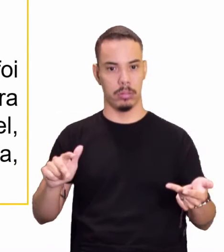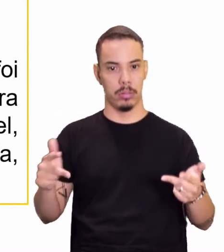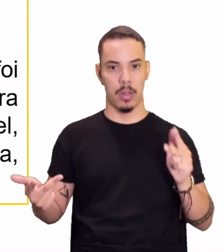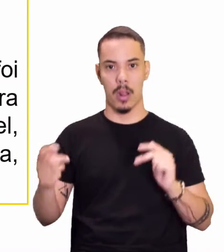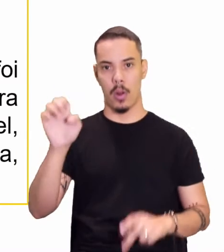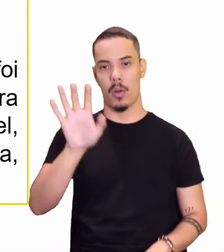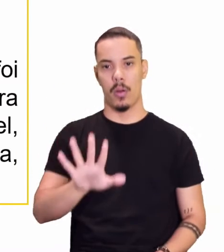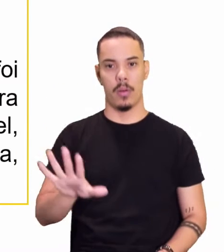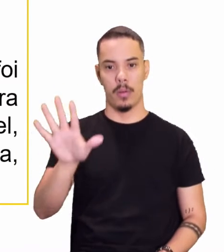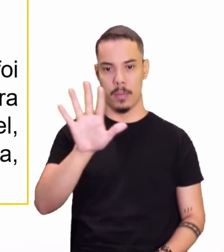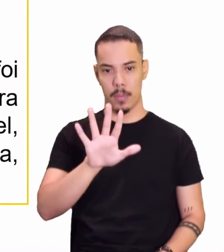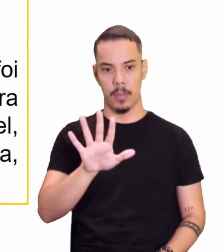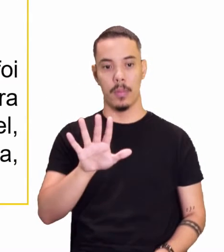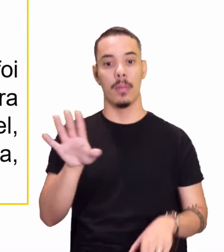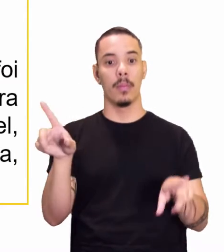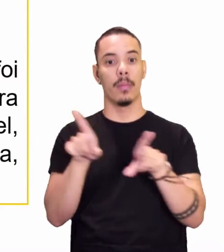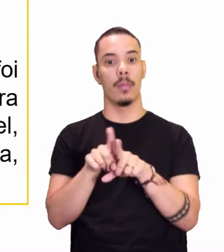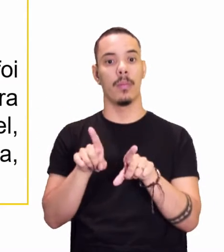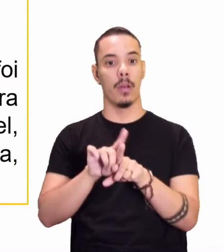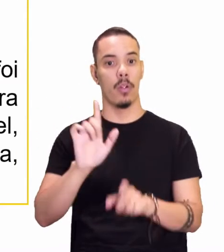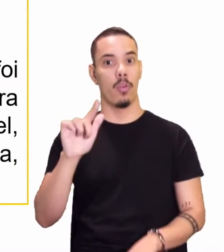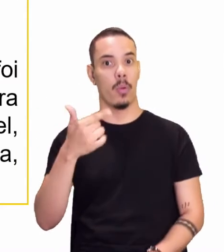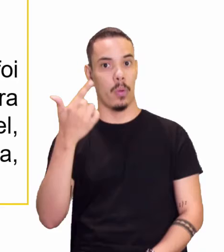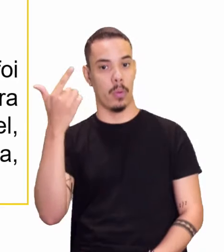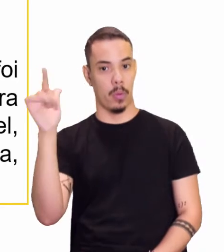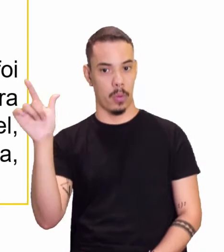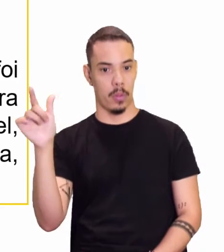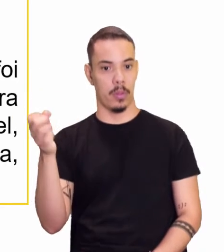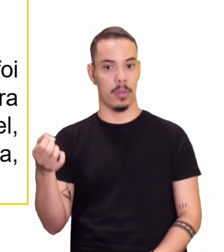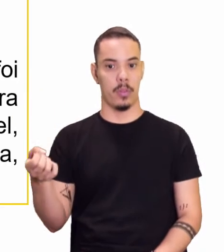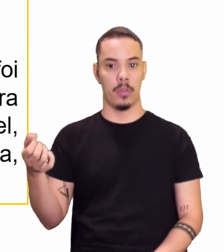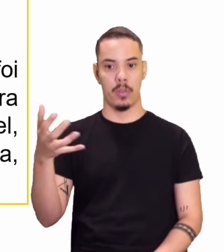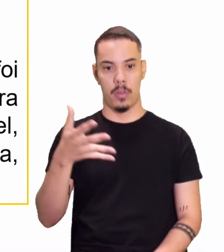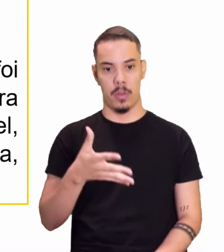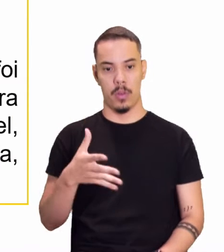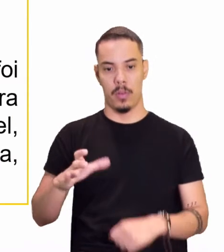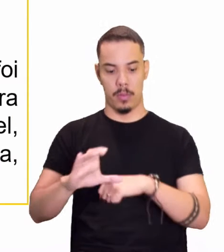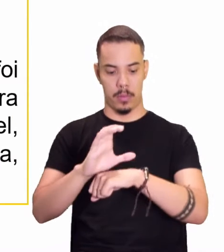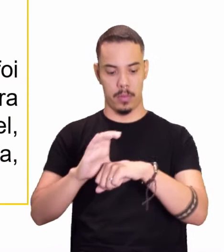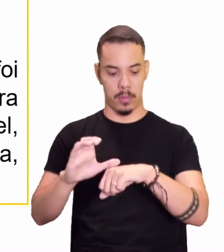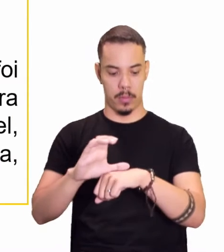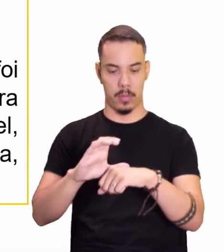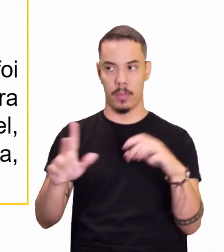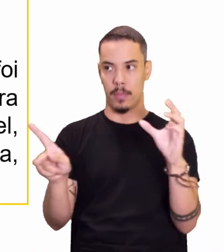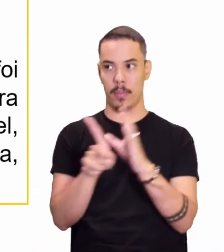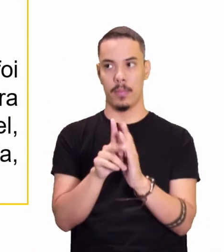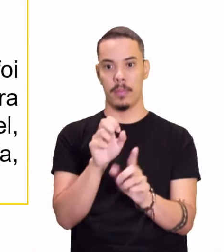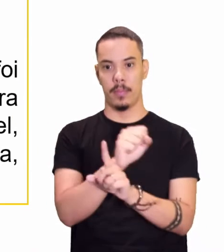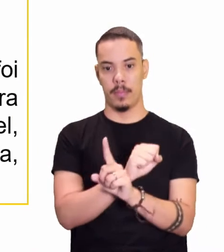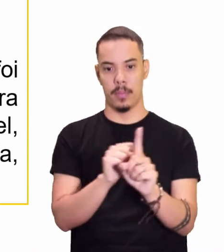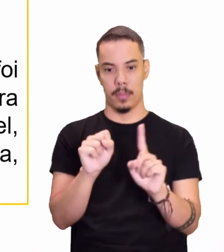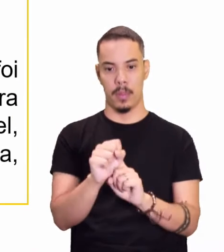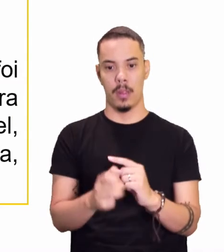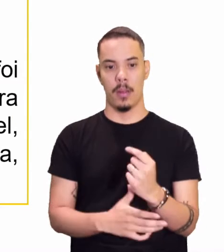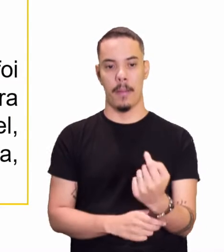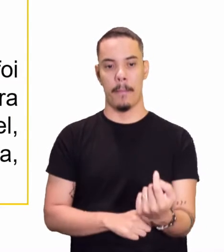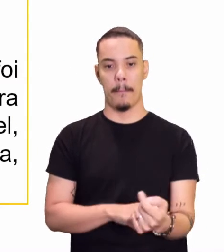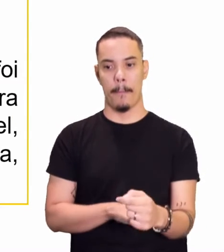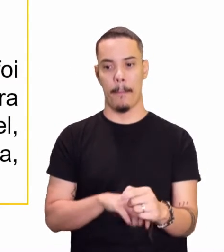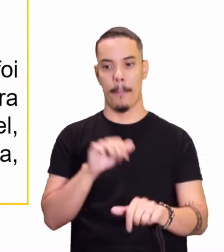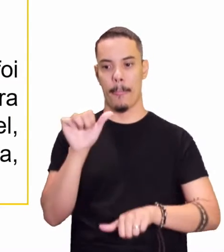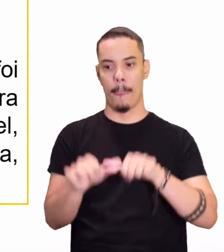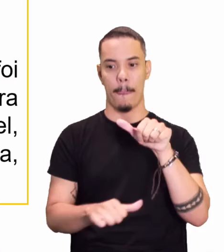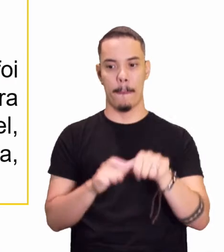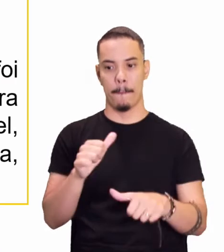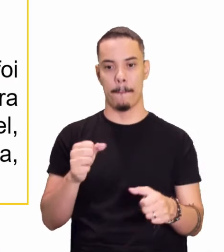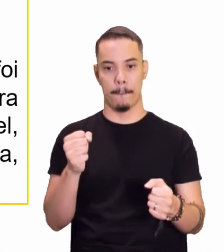Europa. Outro fator relevante dessa nova constituição social foi a mudança do poder